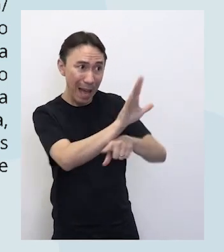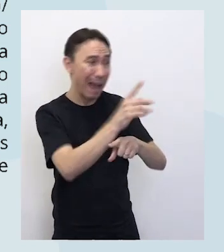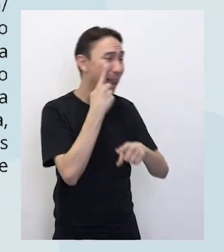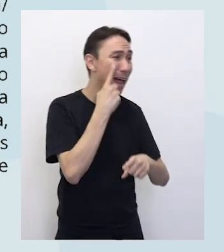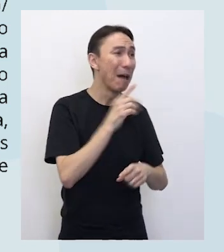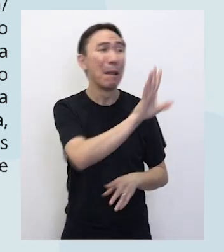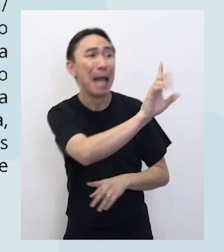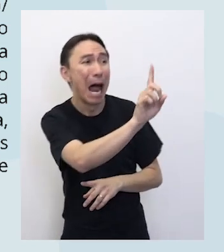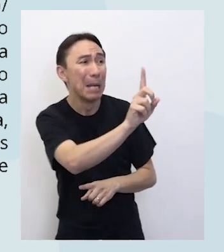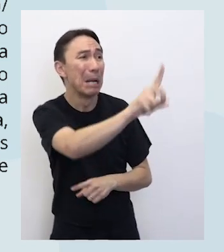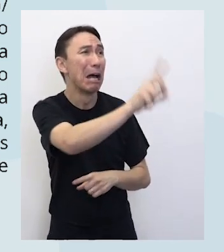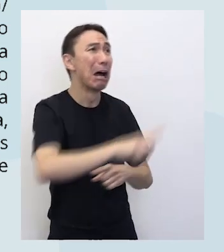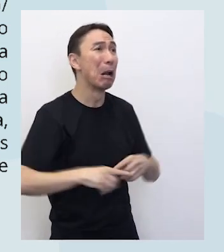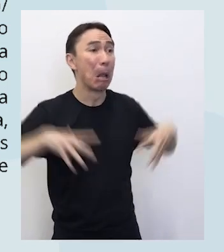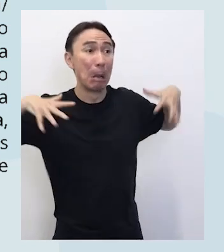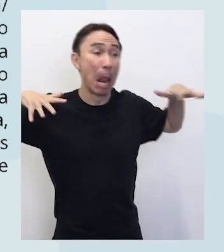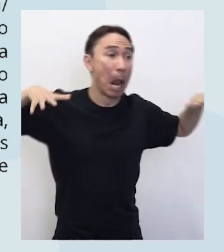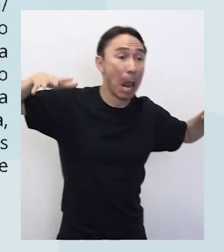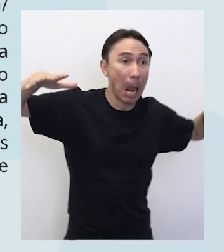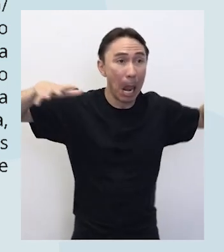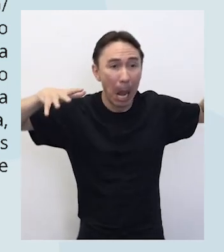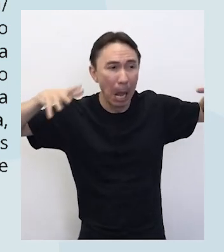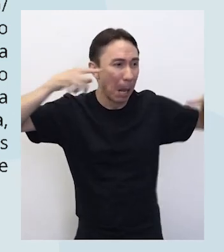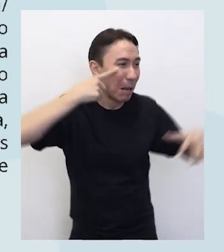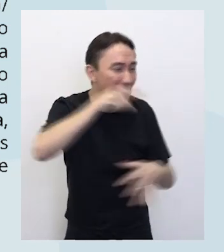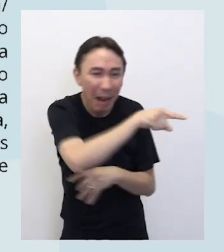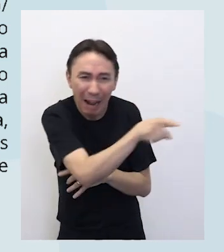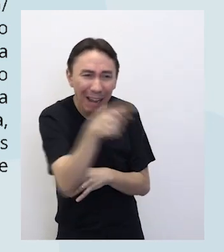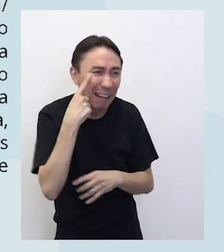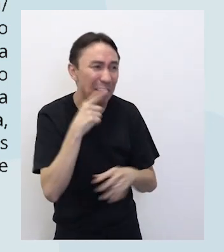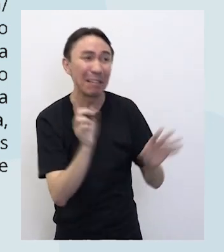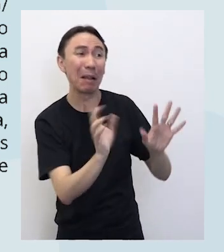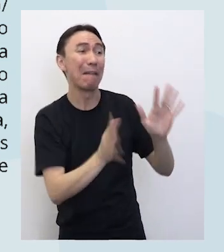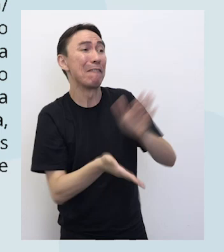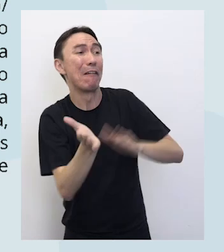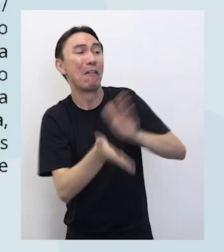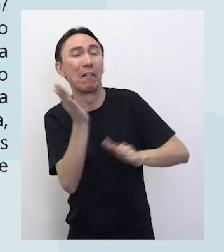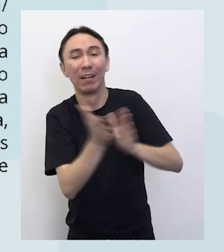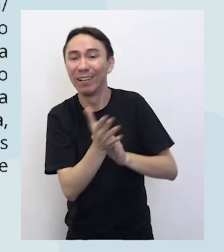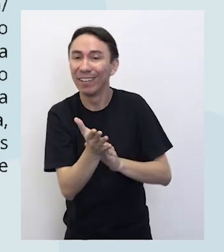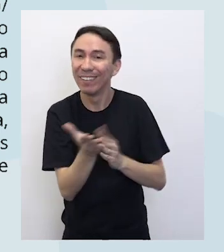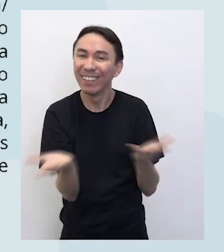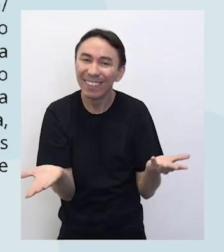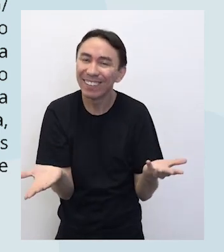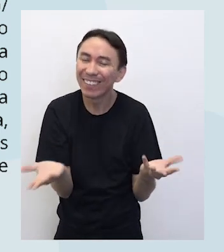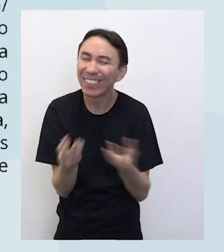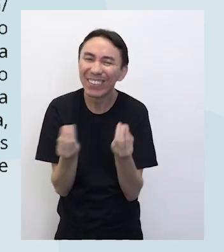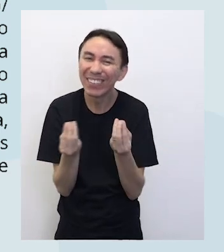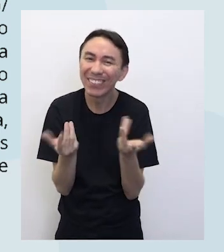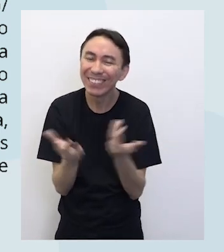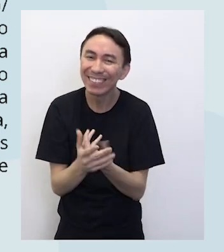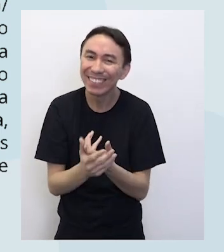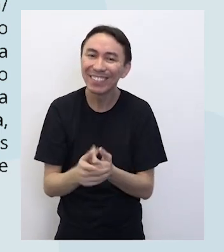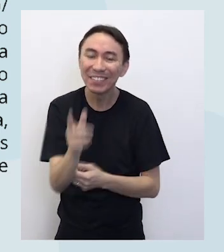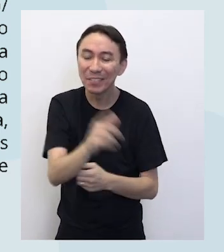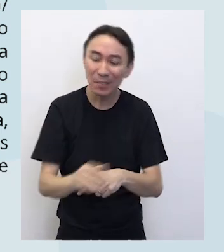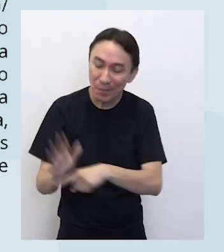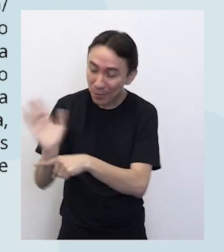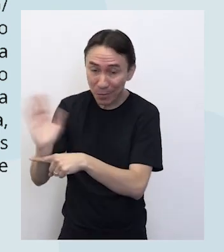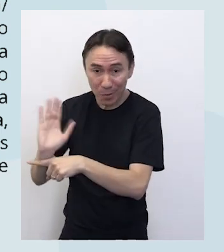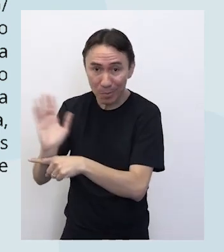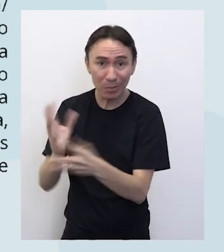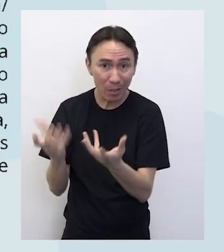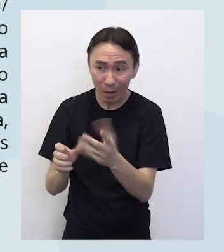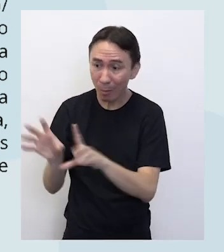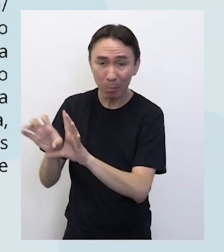entra. Olha, o fantasma está atrás da porta, sai daí. Né? Você grita com a tela. Gente, tá? Esse filme já foi gravado há tempos.